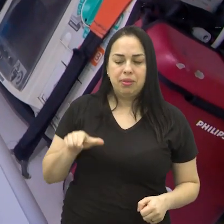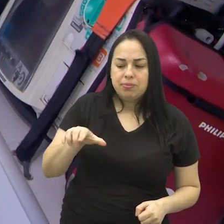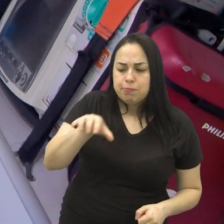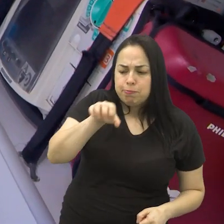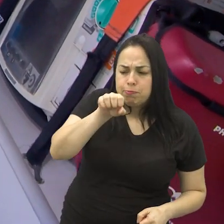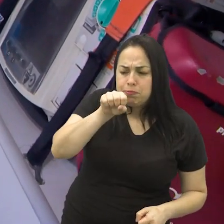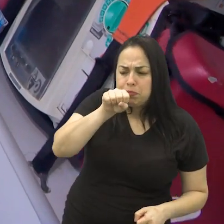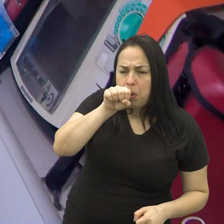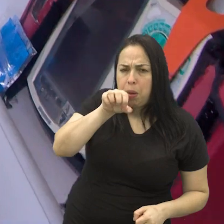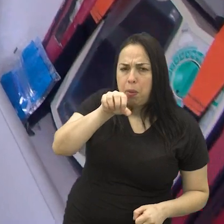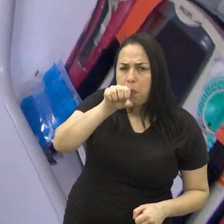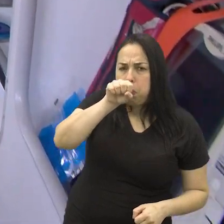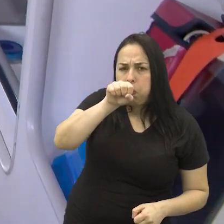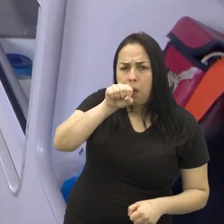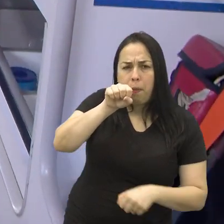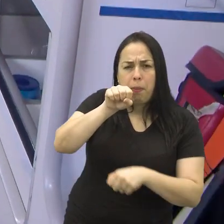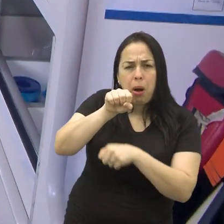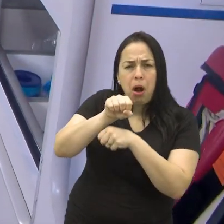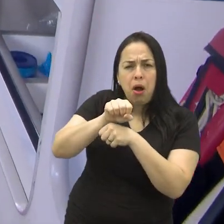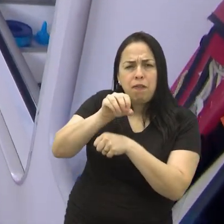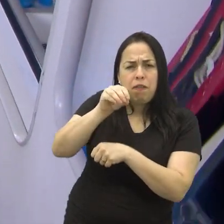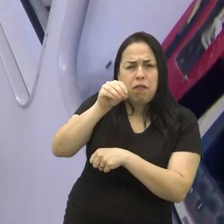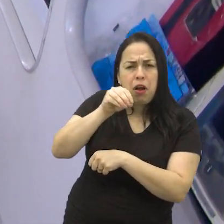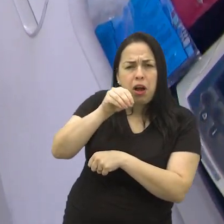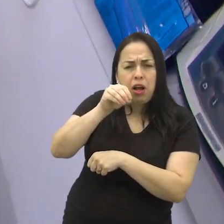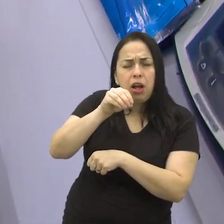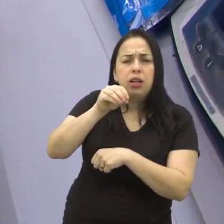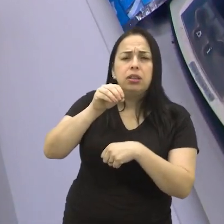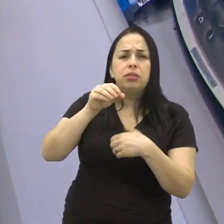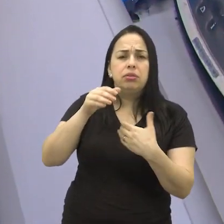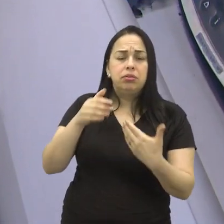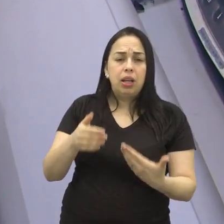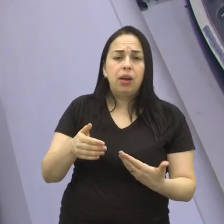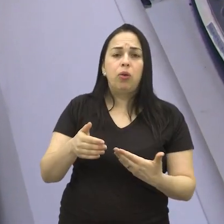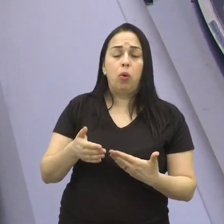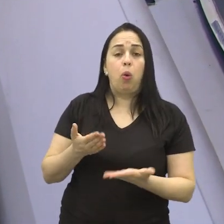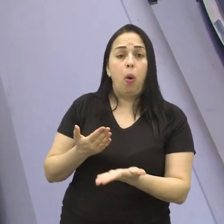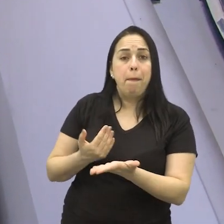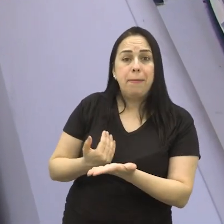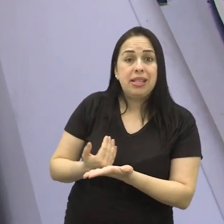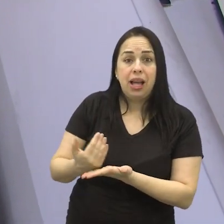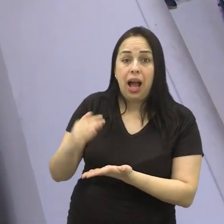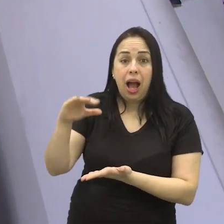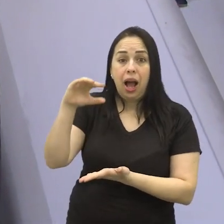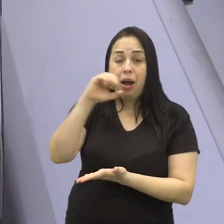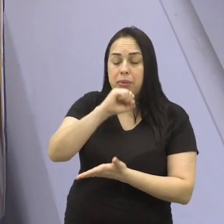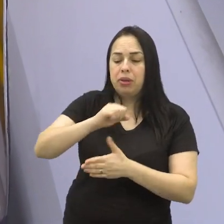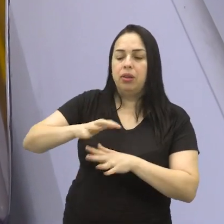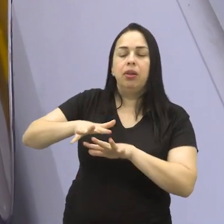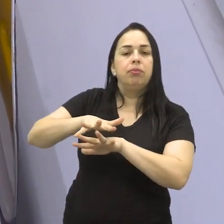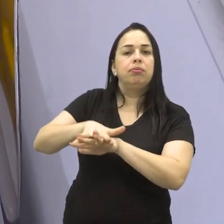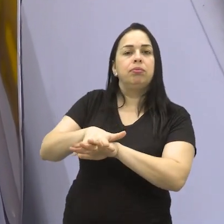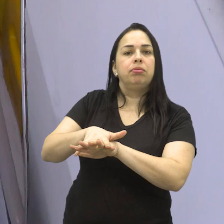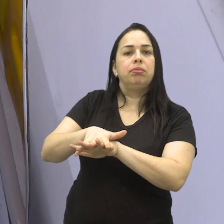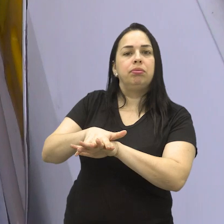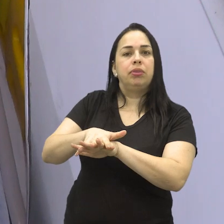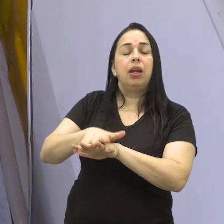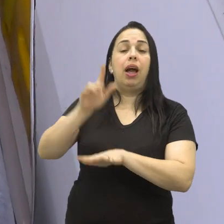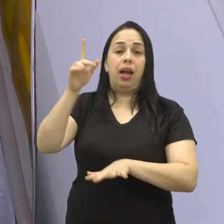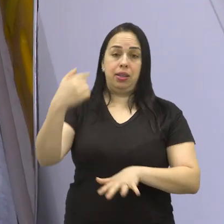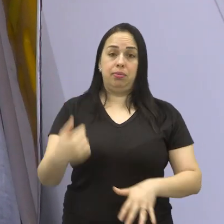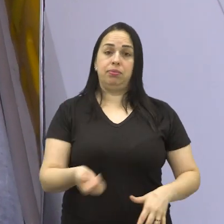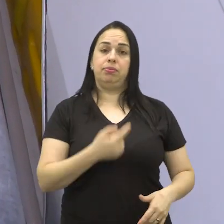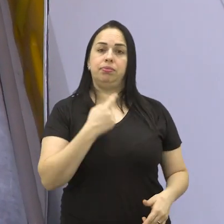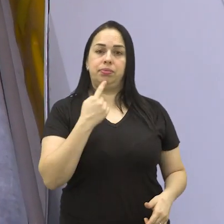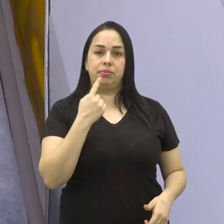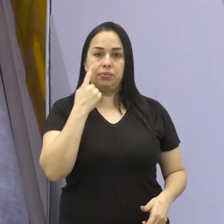Ele não tendo a respiração, é orientado ao leigo que inicie imediatamente a massagem.